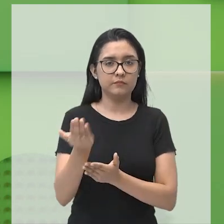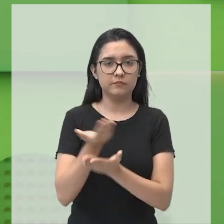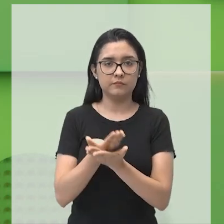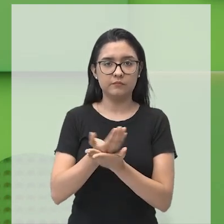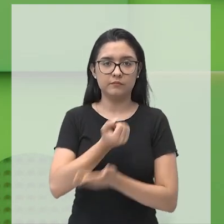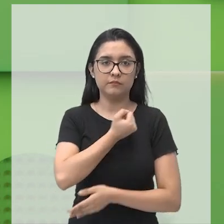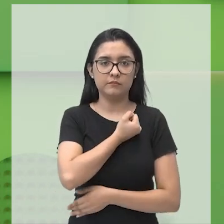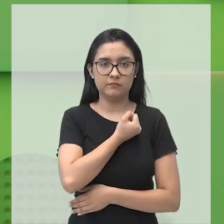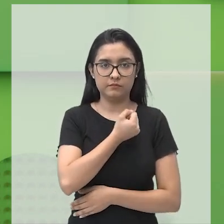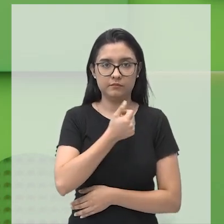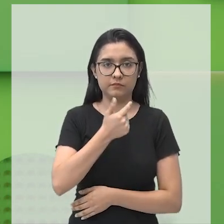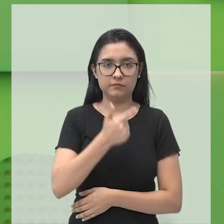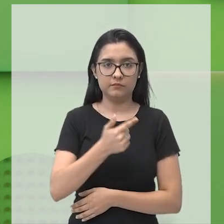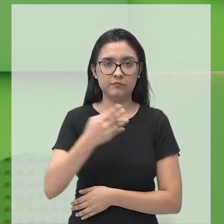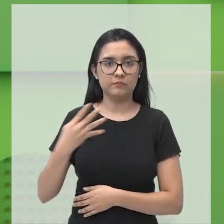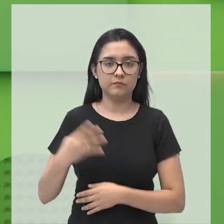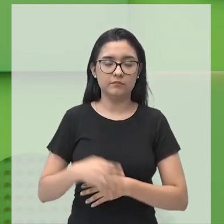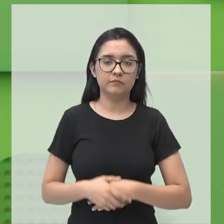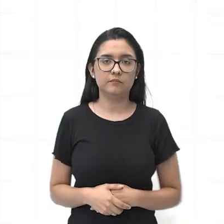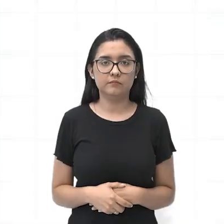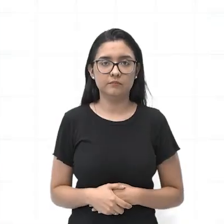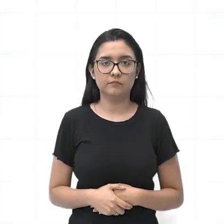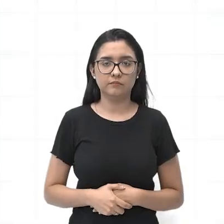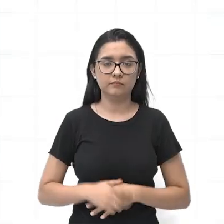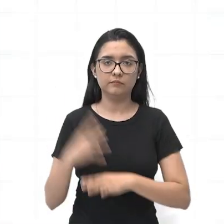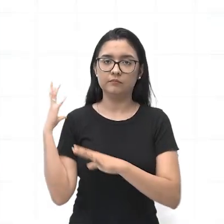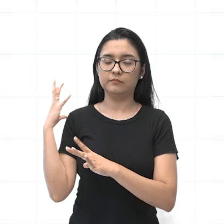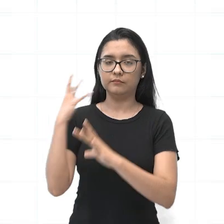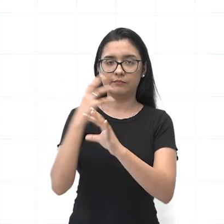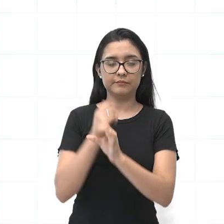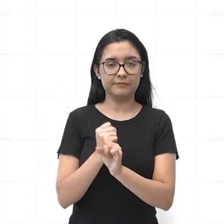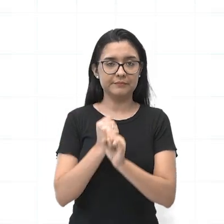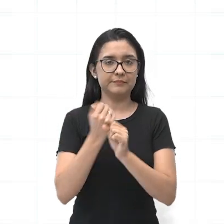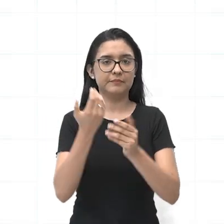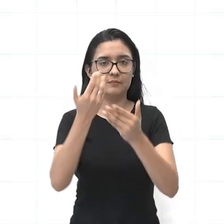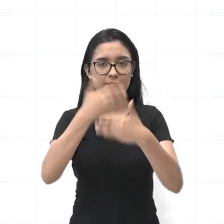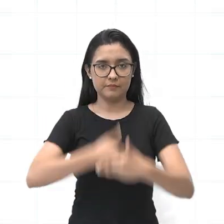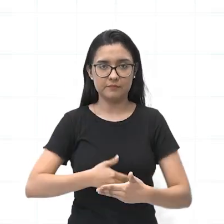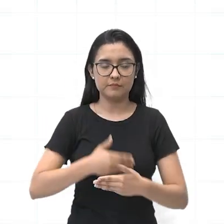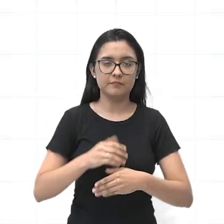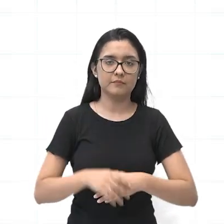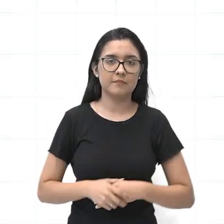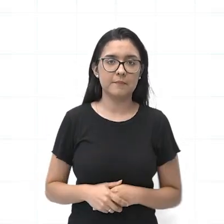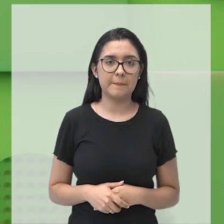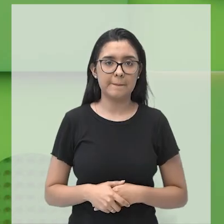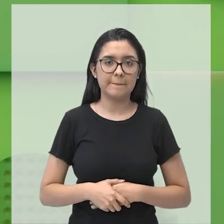nossa aula de número 24, revisão e avaliação.